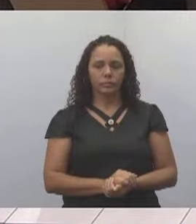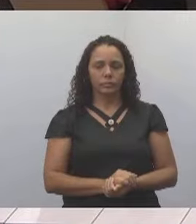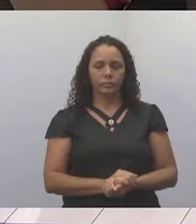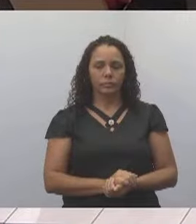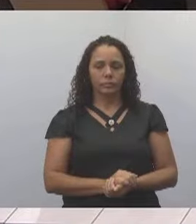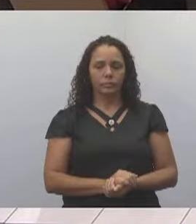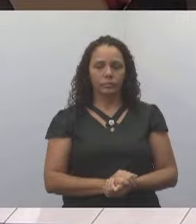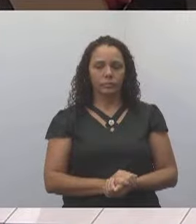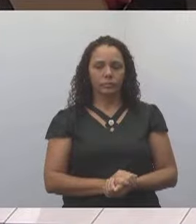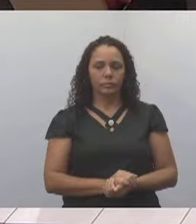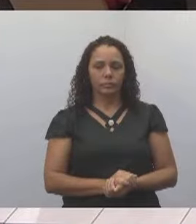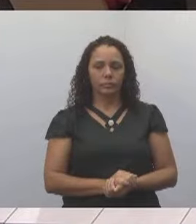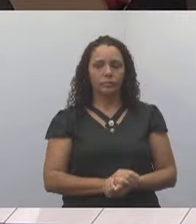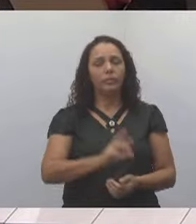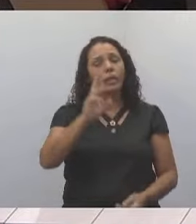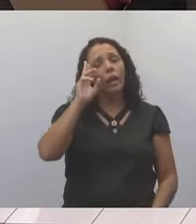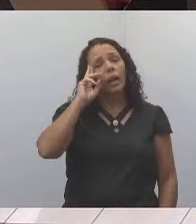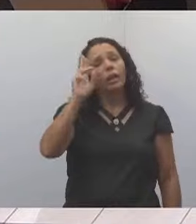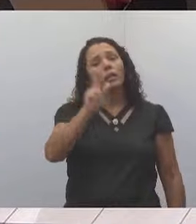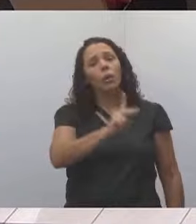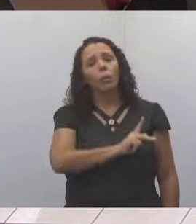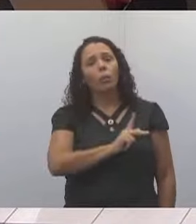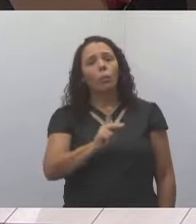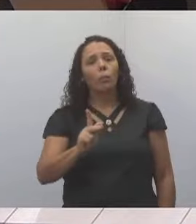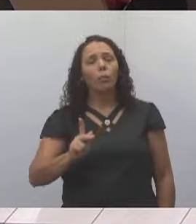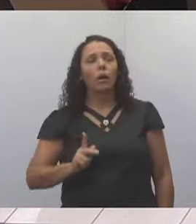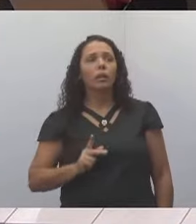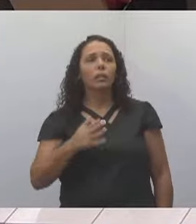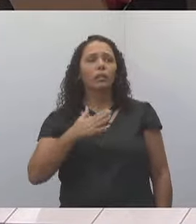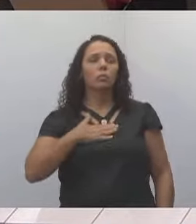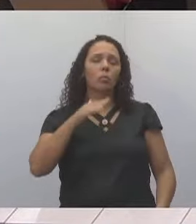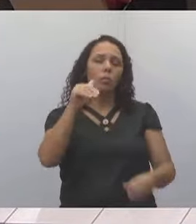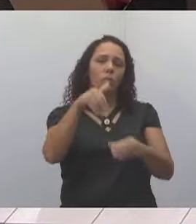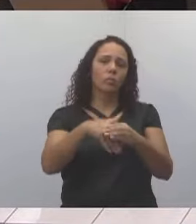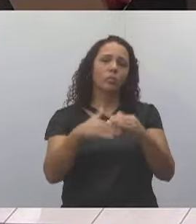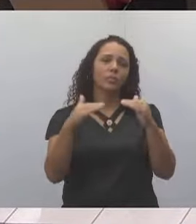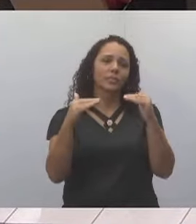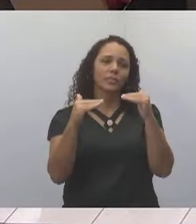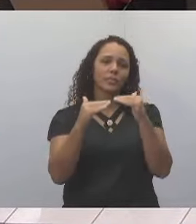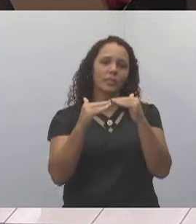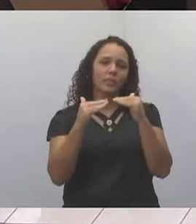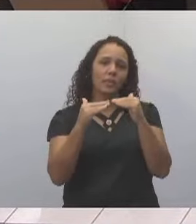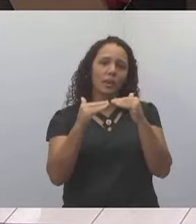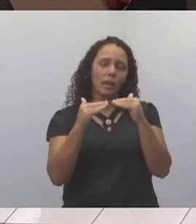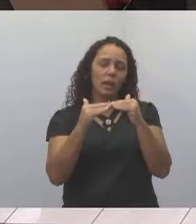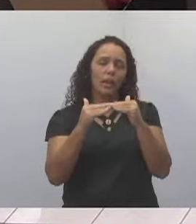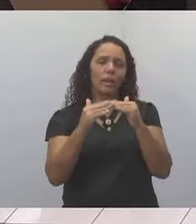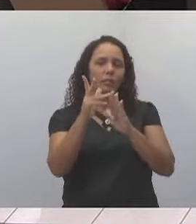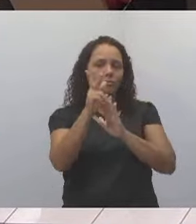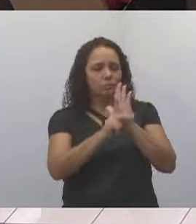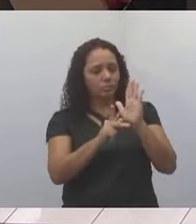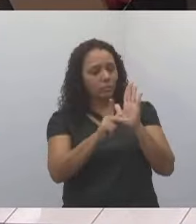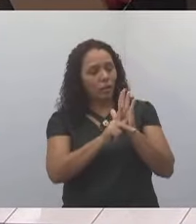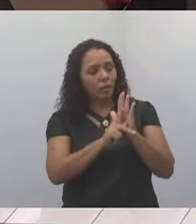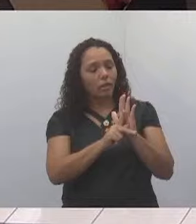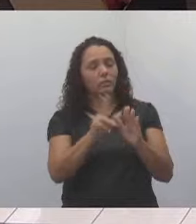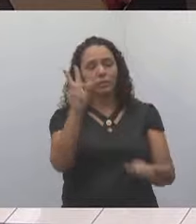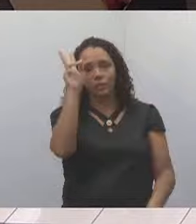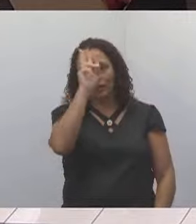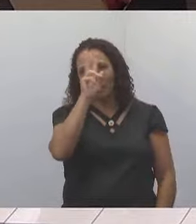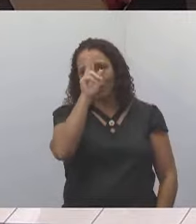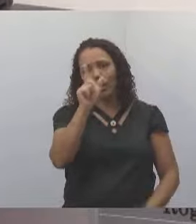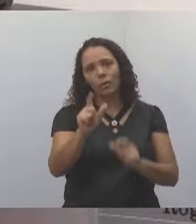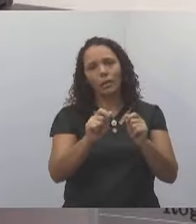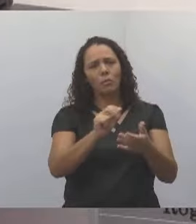Senhor presidente, eu vou deixar aqui o meu voto favorável ao projeto e lembrar que são